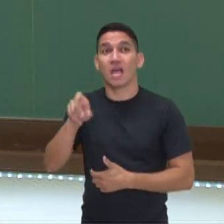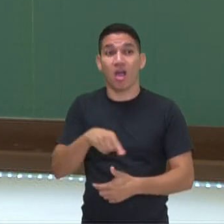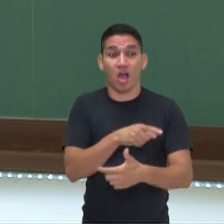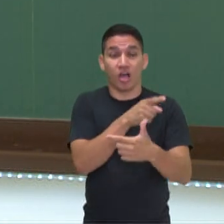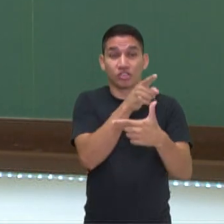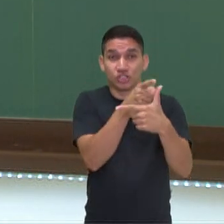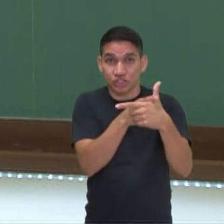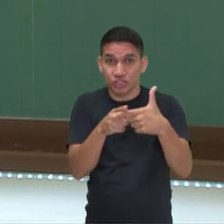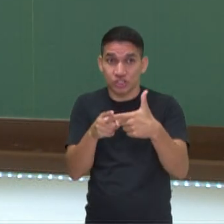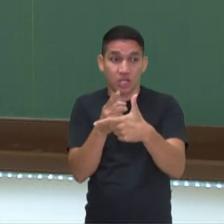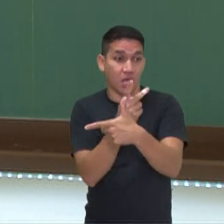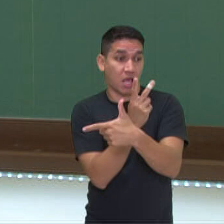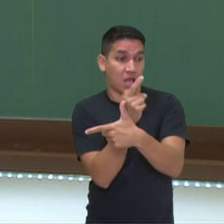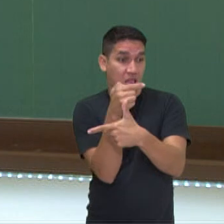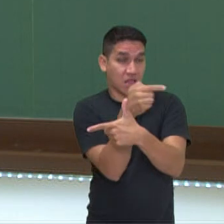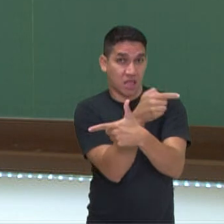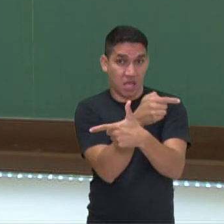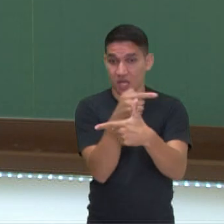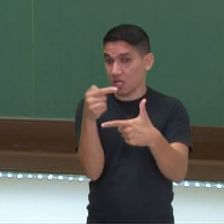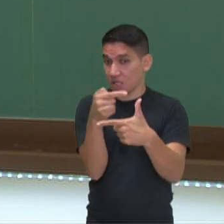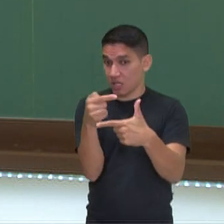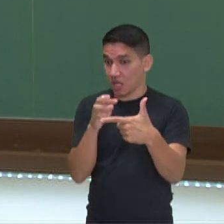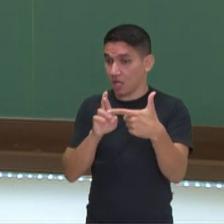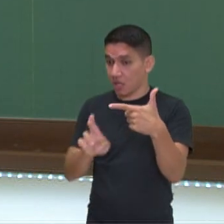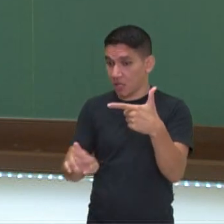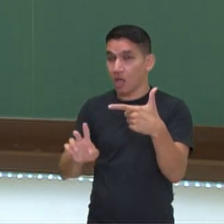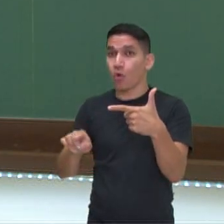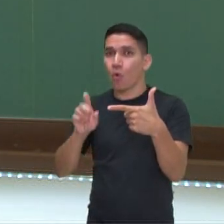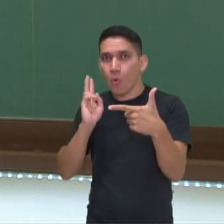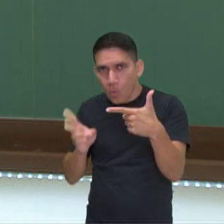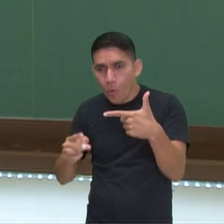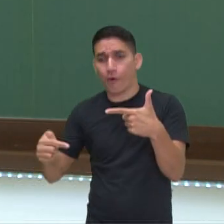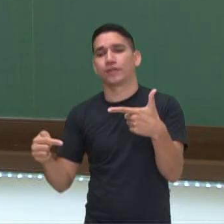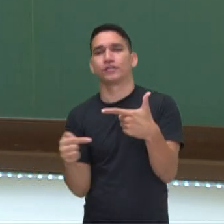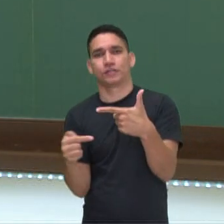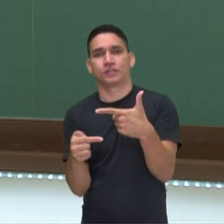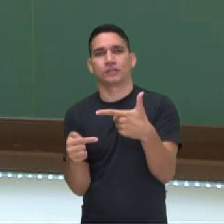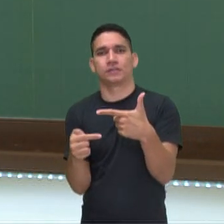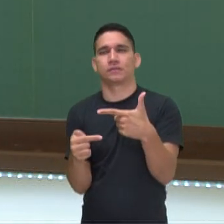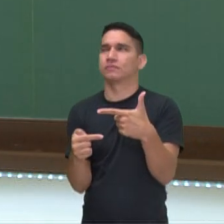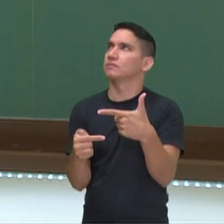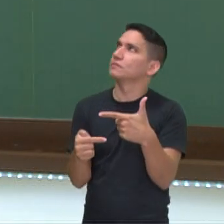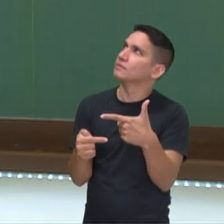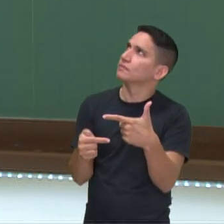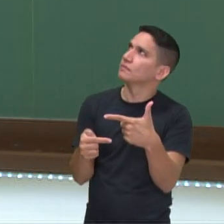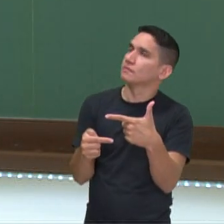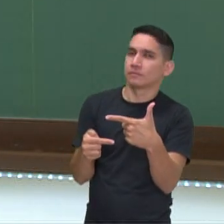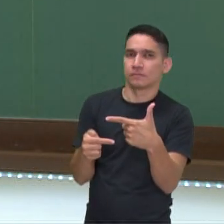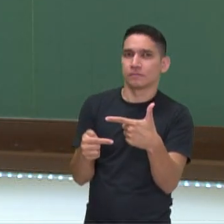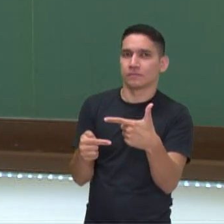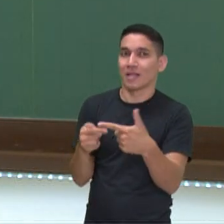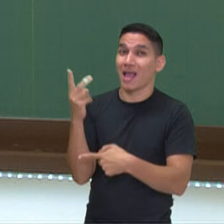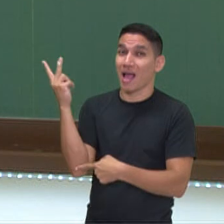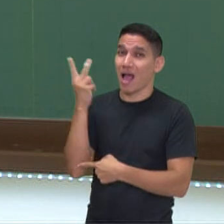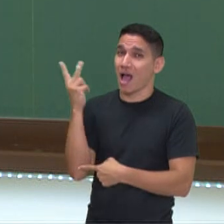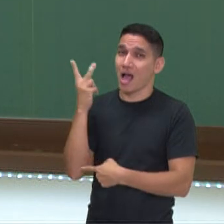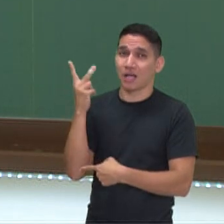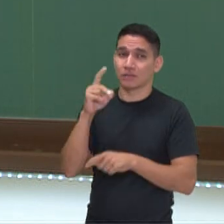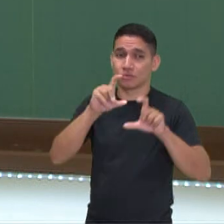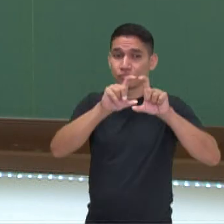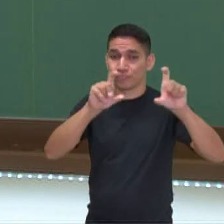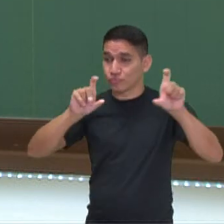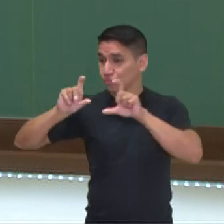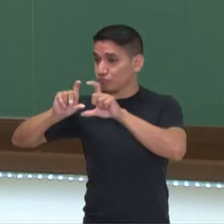divido dois números negativos, o resultado continua negativo, né? Então, essas duas situações,